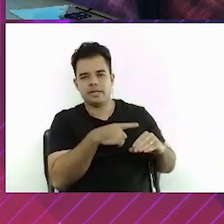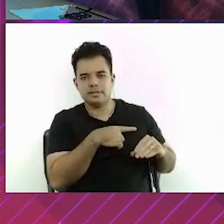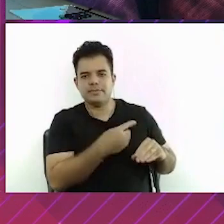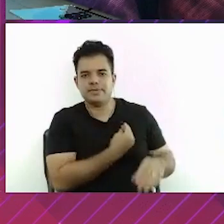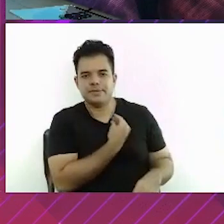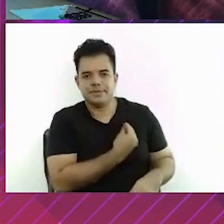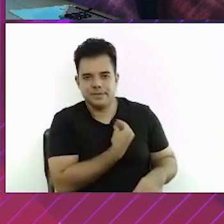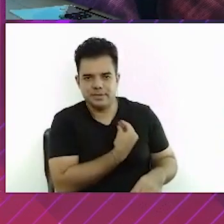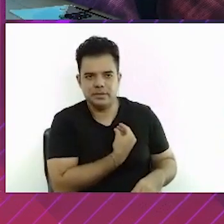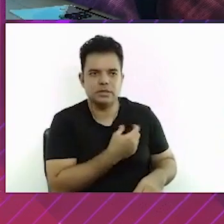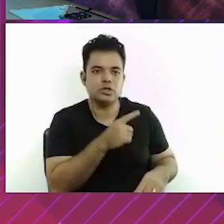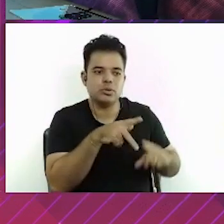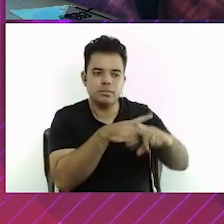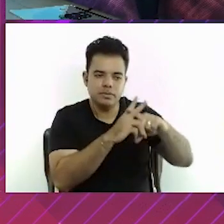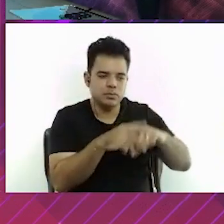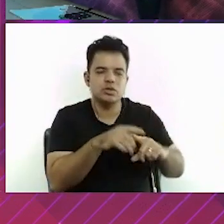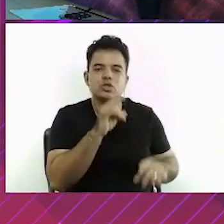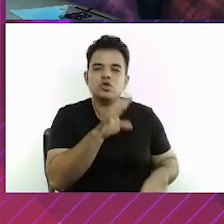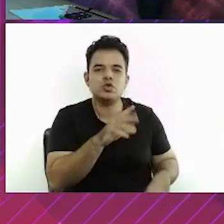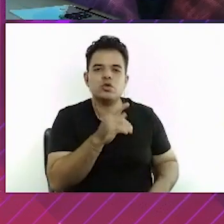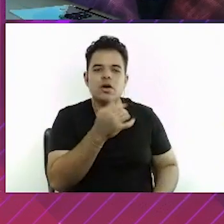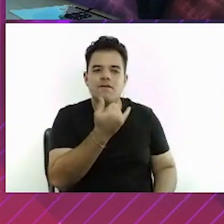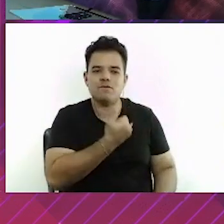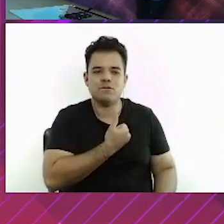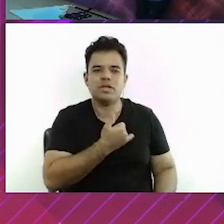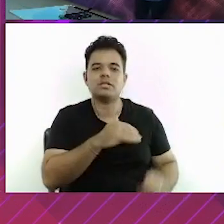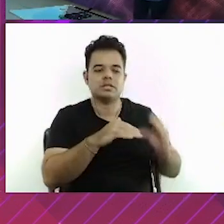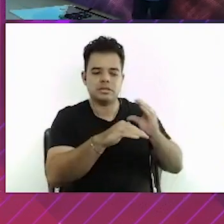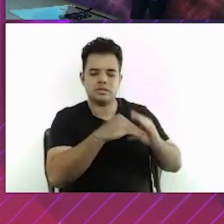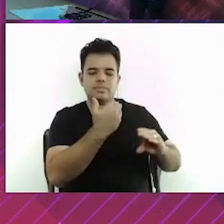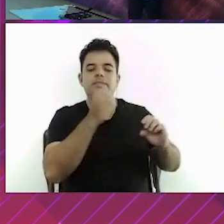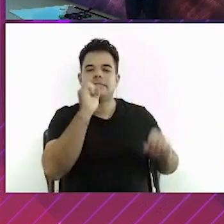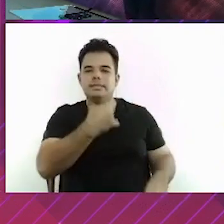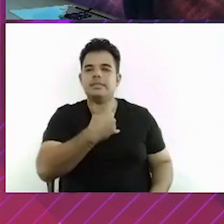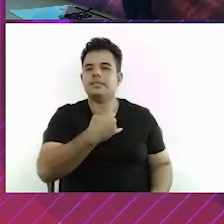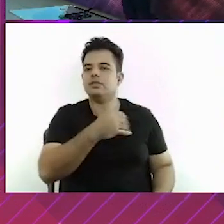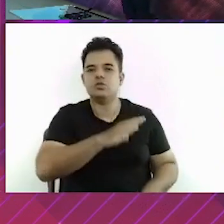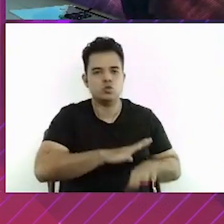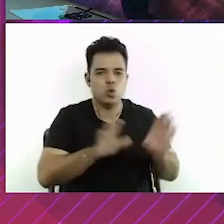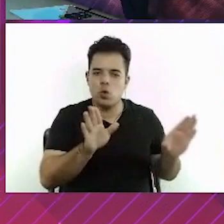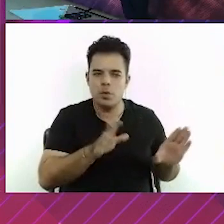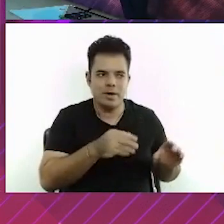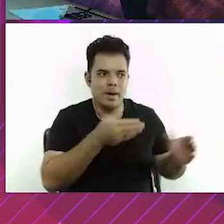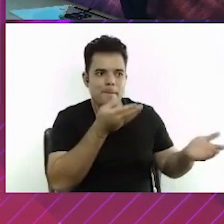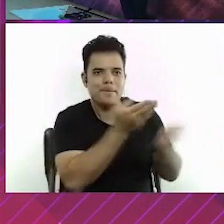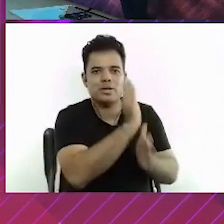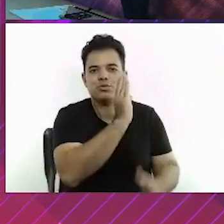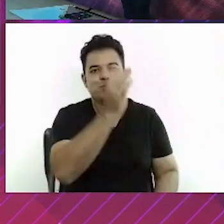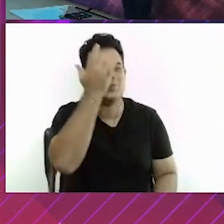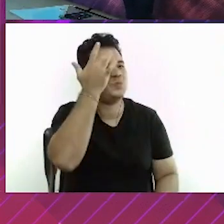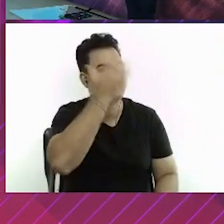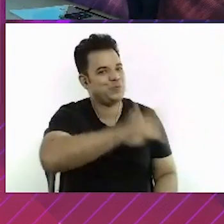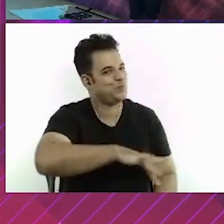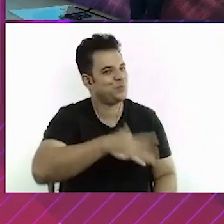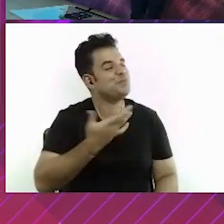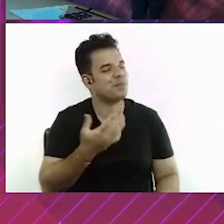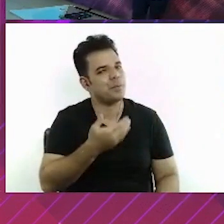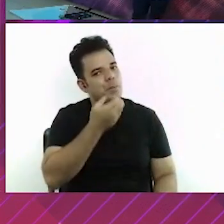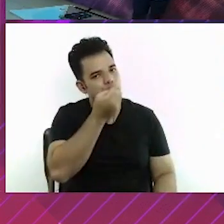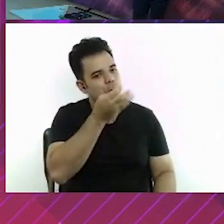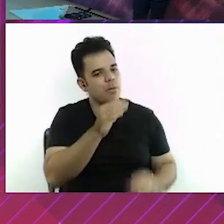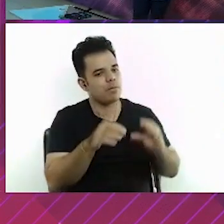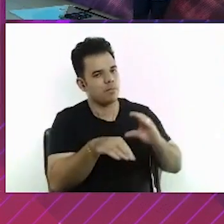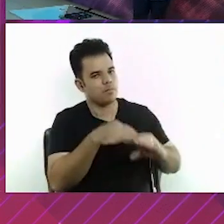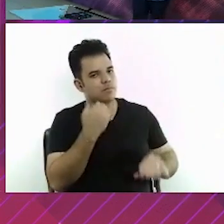microserviço. O broker só diz, eu recebi. Se eu vou conseguir entregar, isso já é outra coisa. Mas já é algo, né?